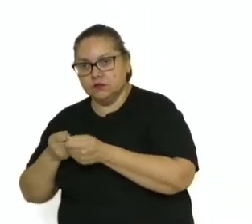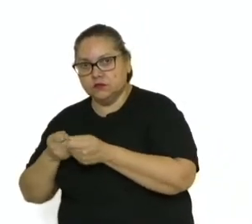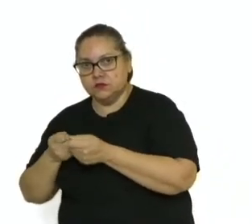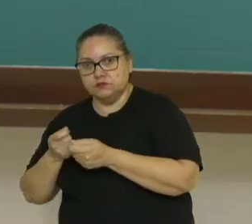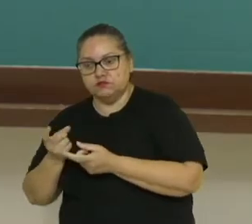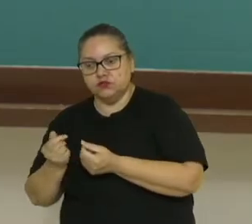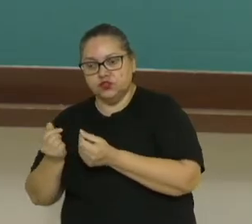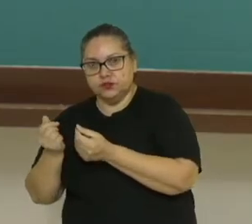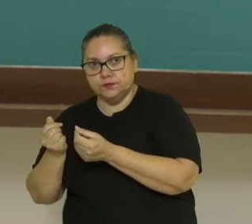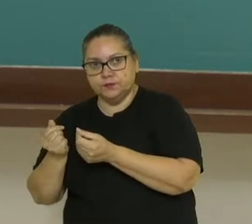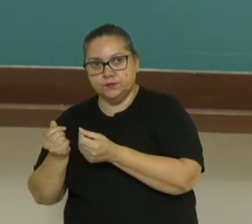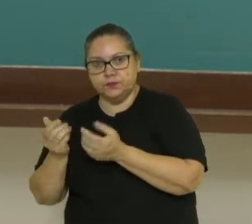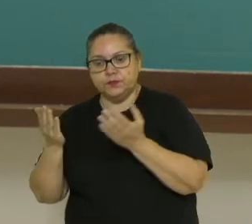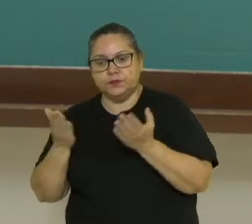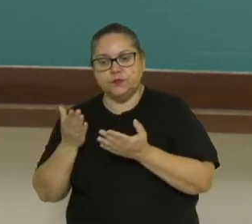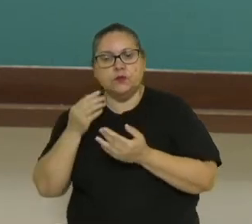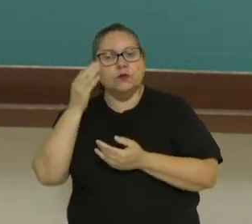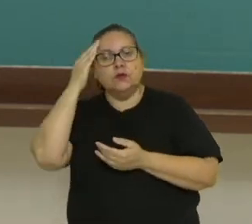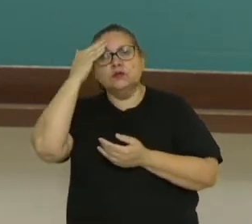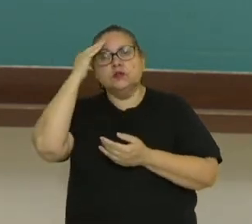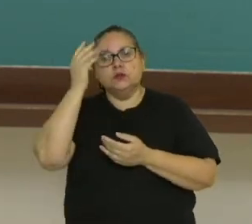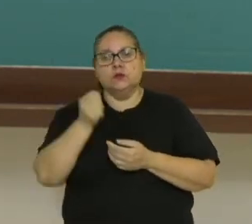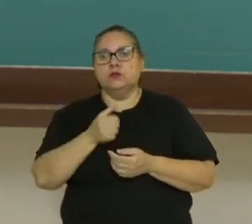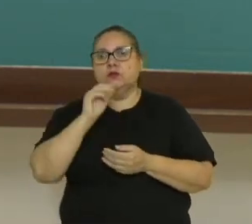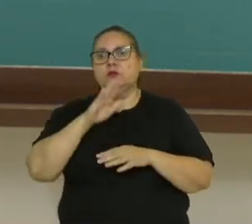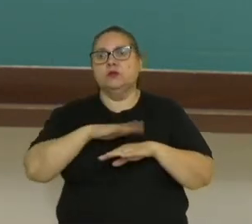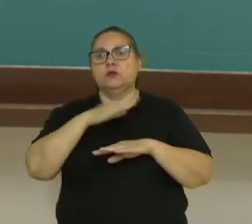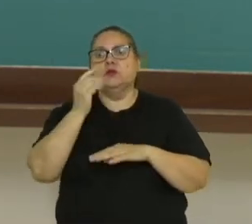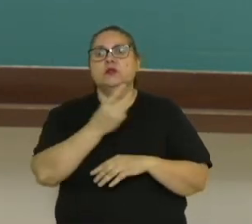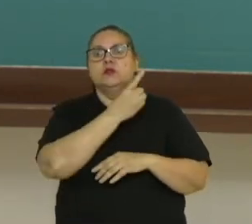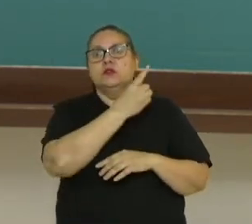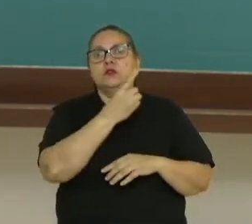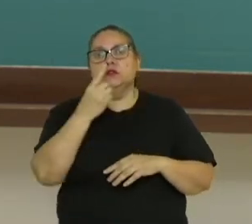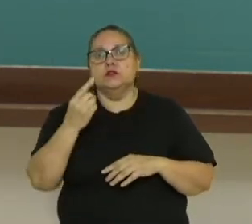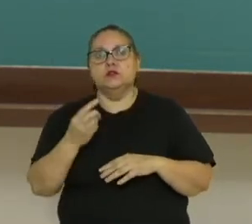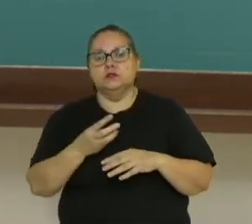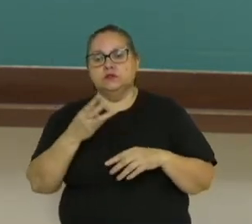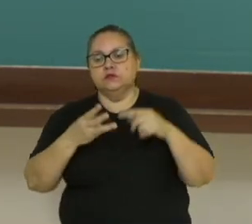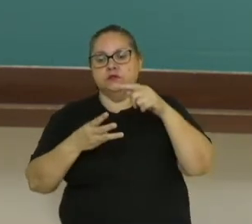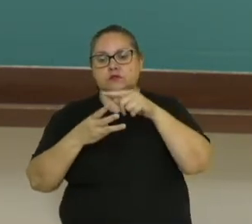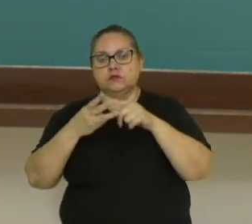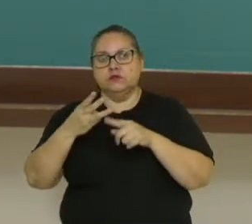financeiro. E agora a gente vai entender um pouquinho mais de cada um deles.